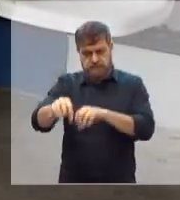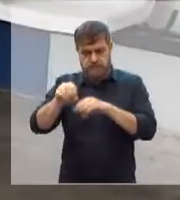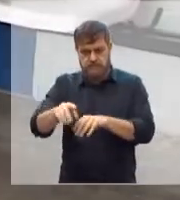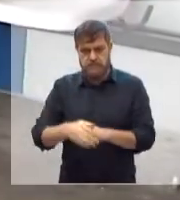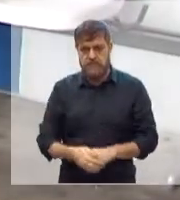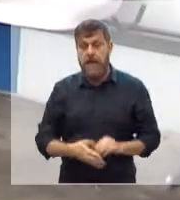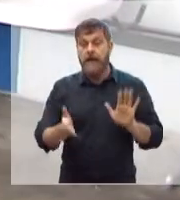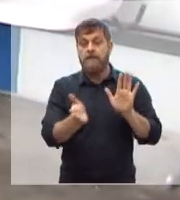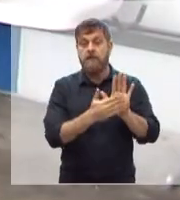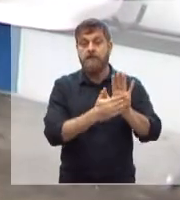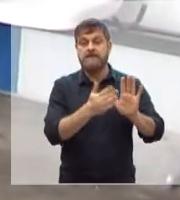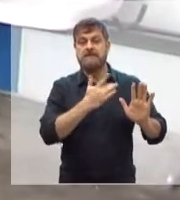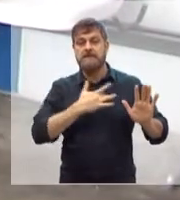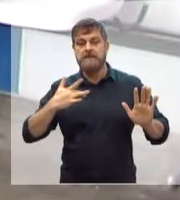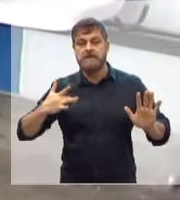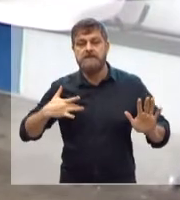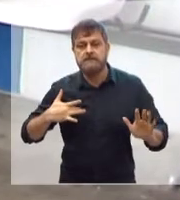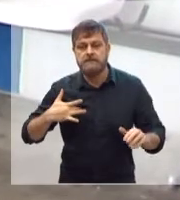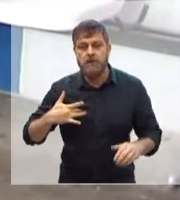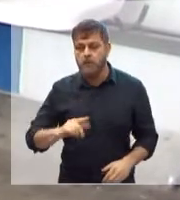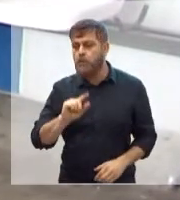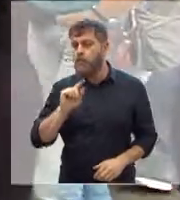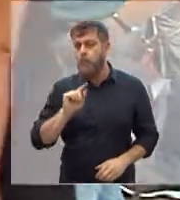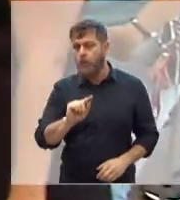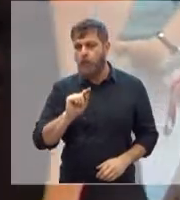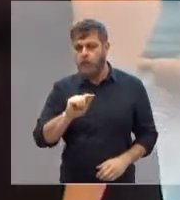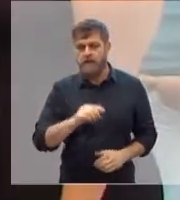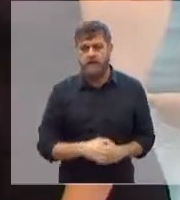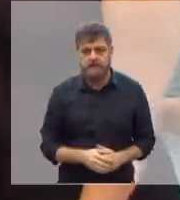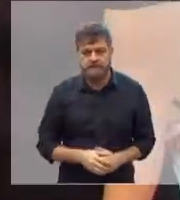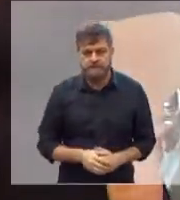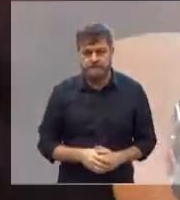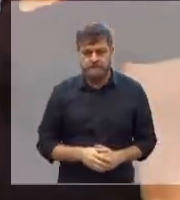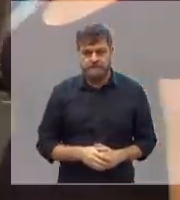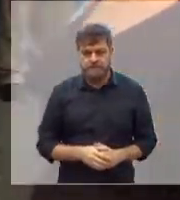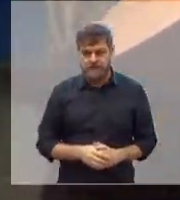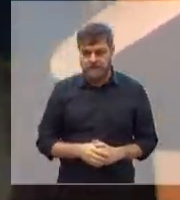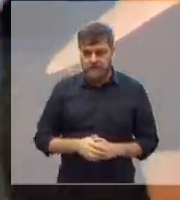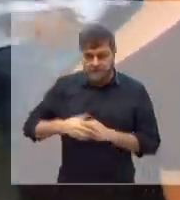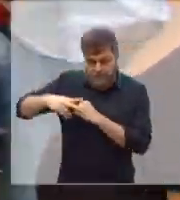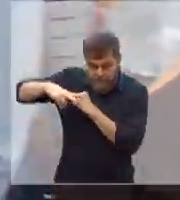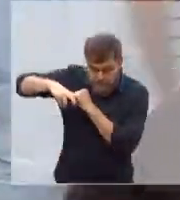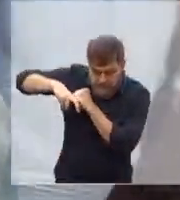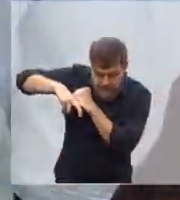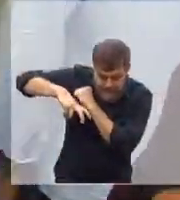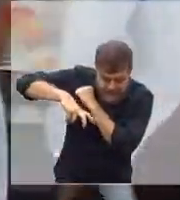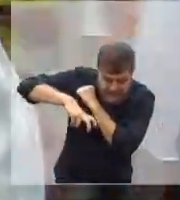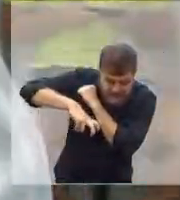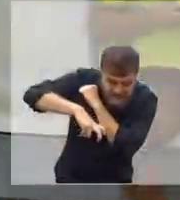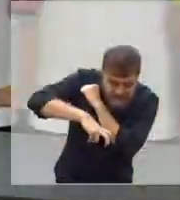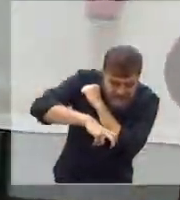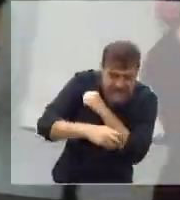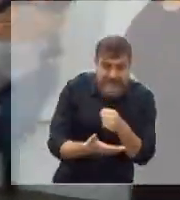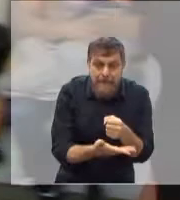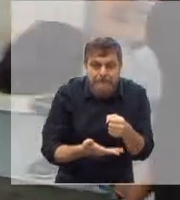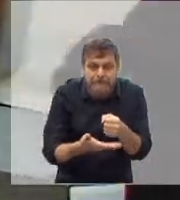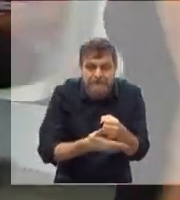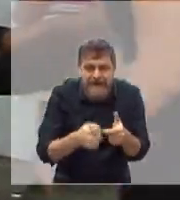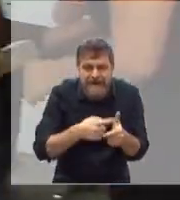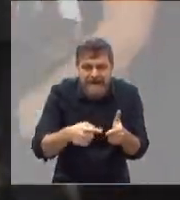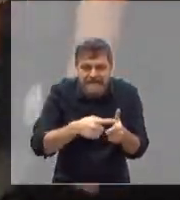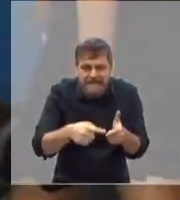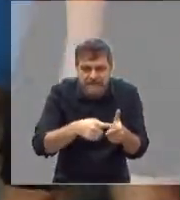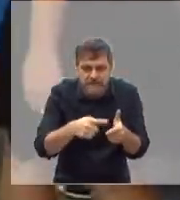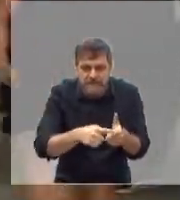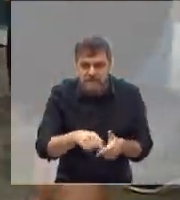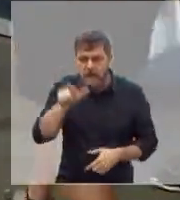eu estou propondo uma saúde para a cidade que vá na raiz e não nas